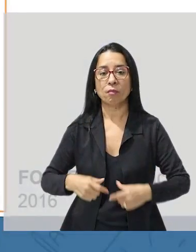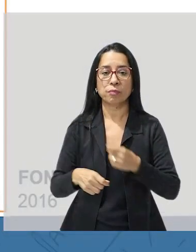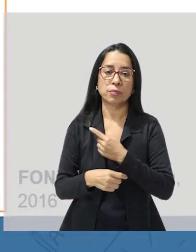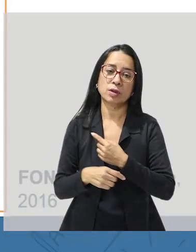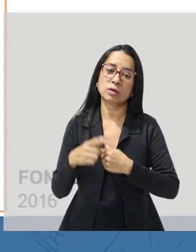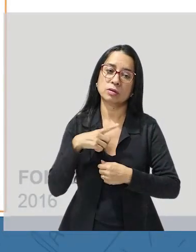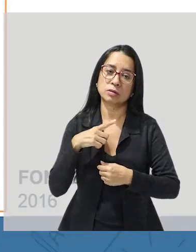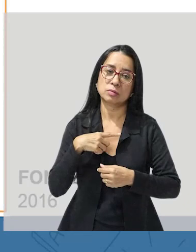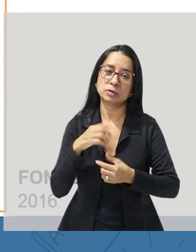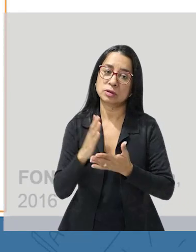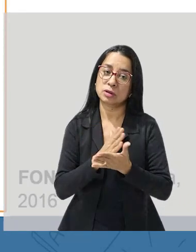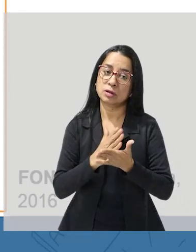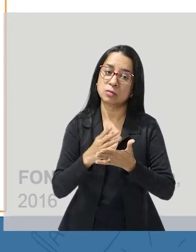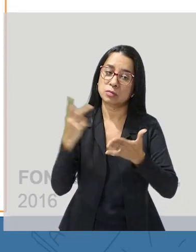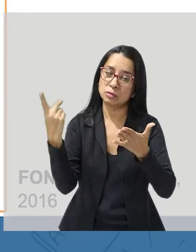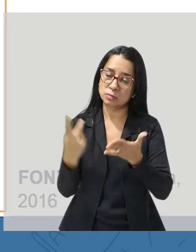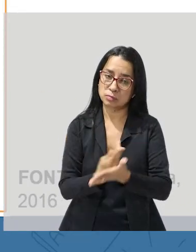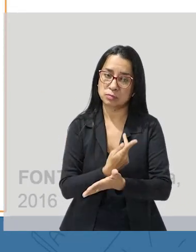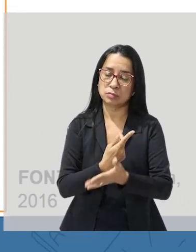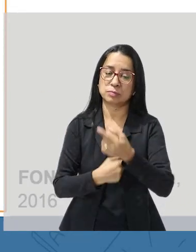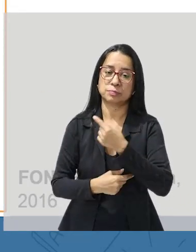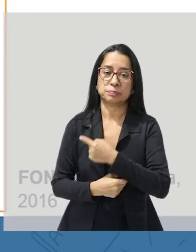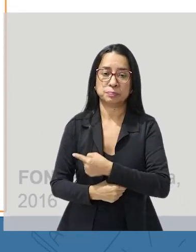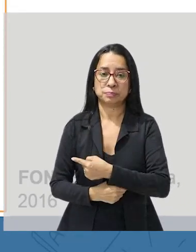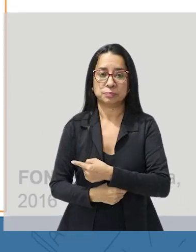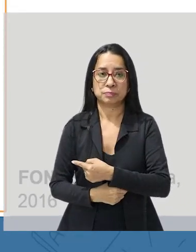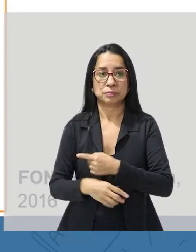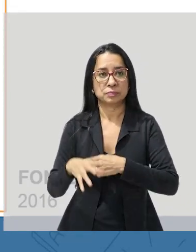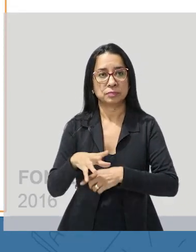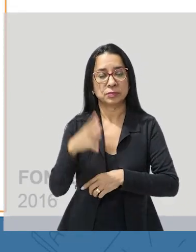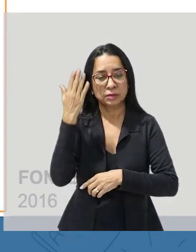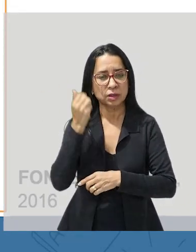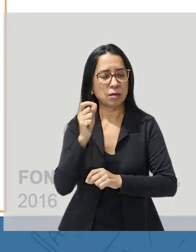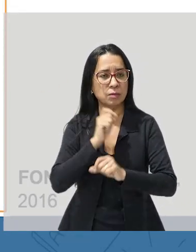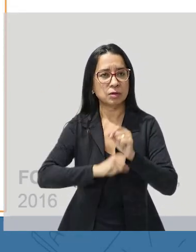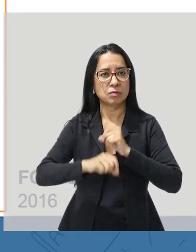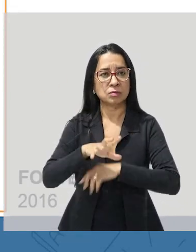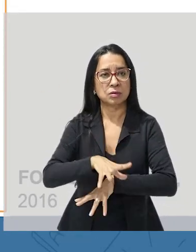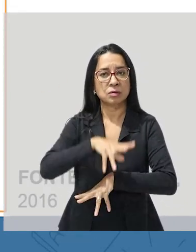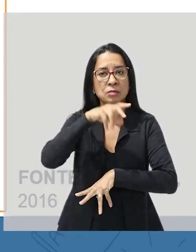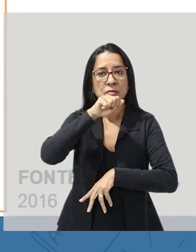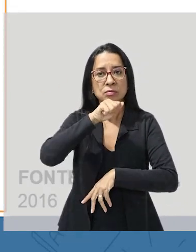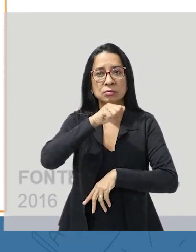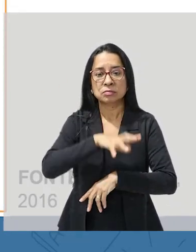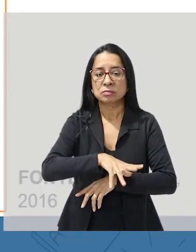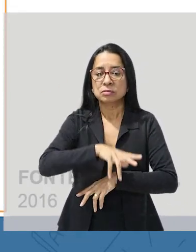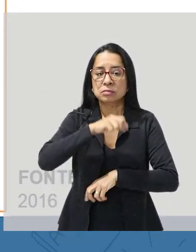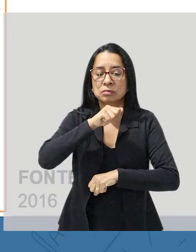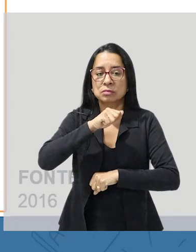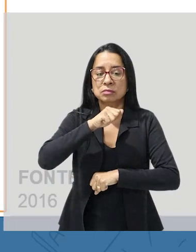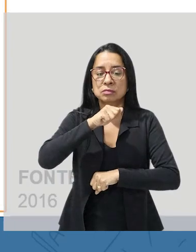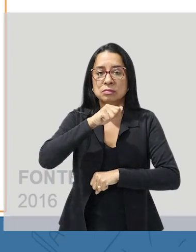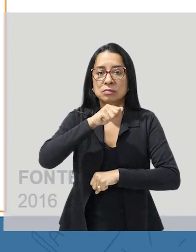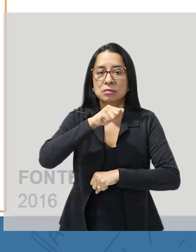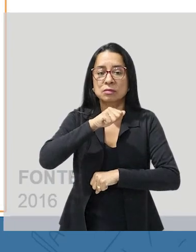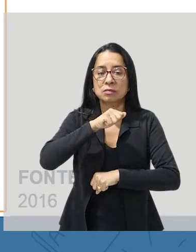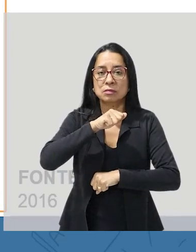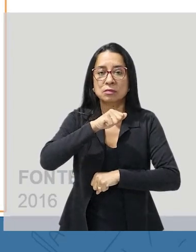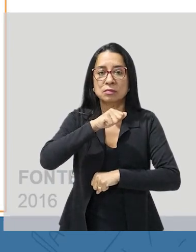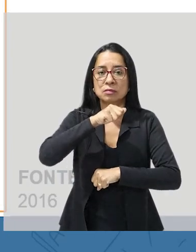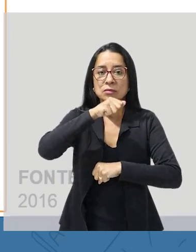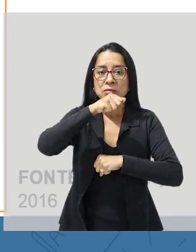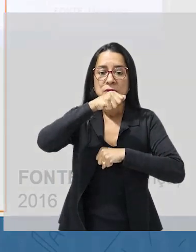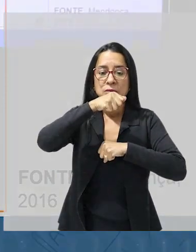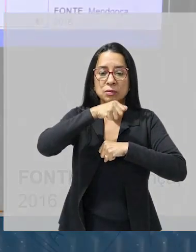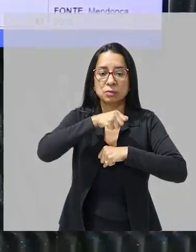nós temos alguns eventos acontecendo. Você sabe que quando a gente respira tem a inspiração, que é quando o ar entra,